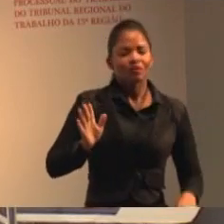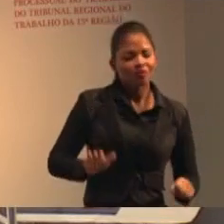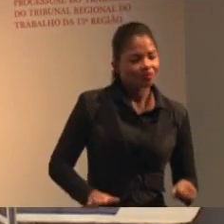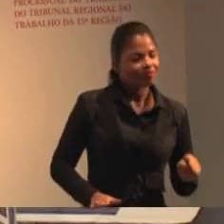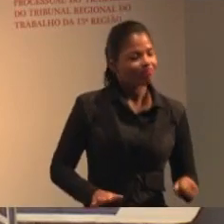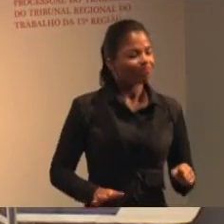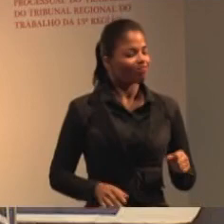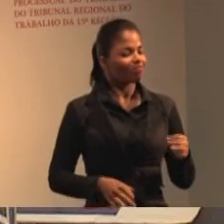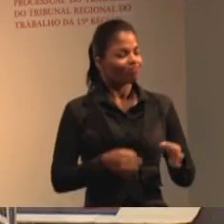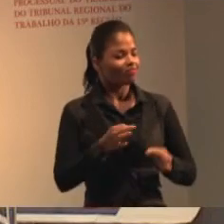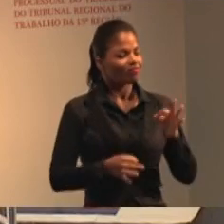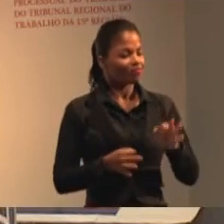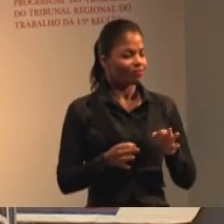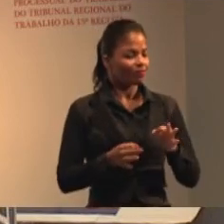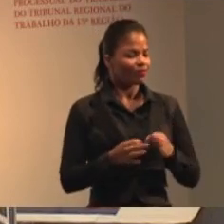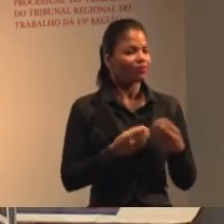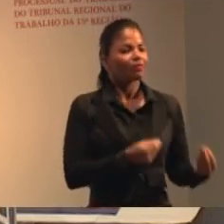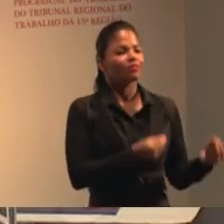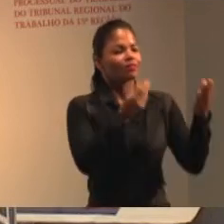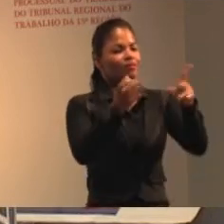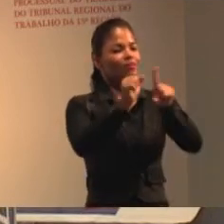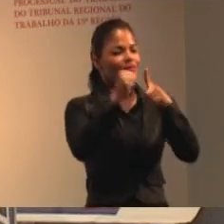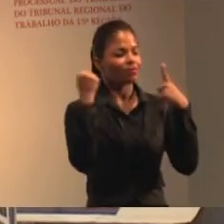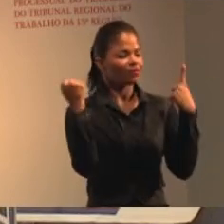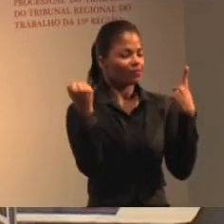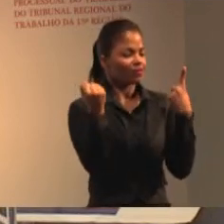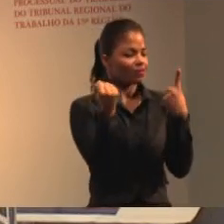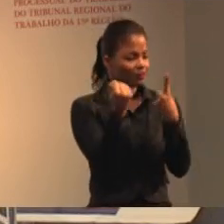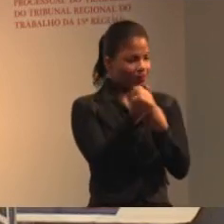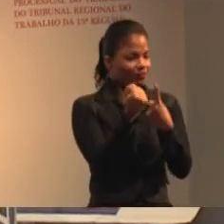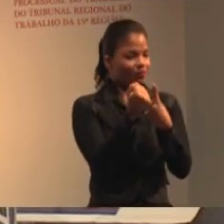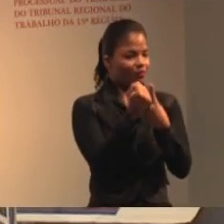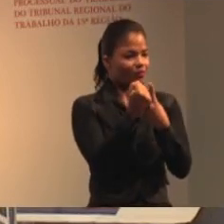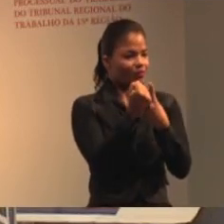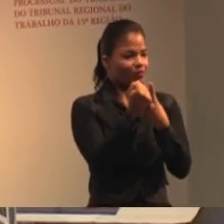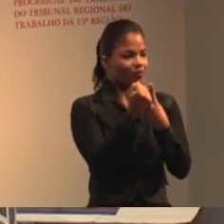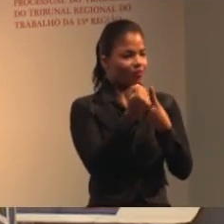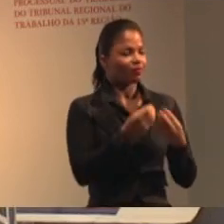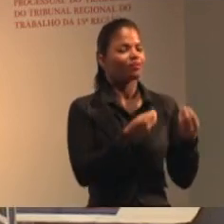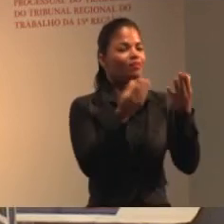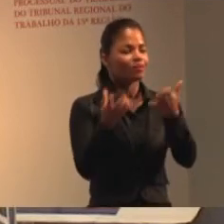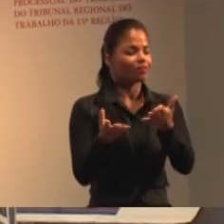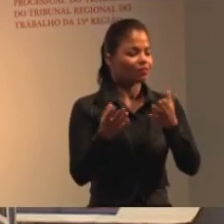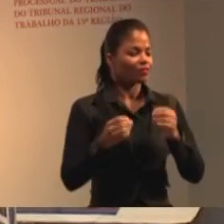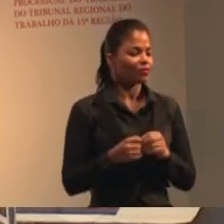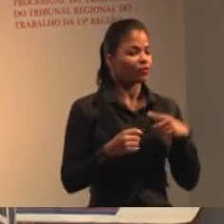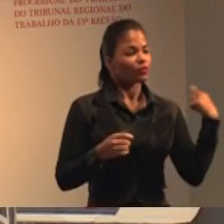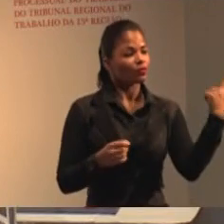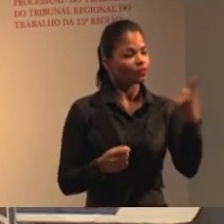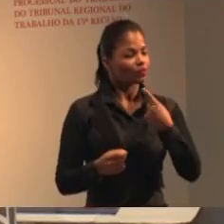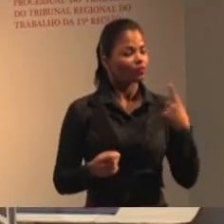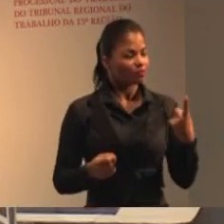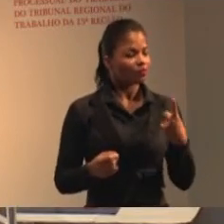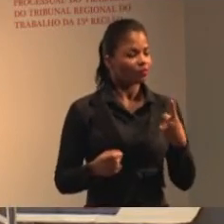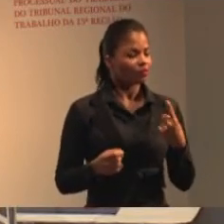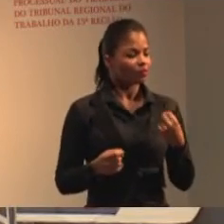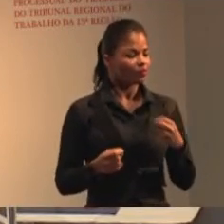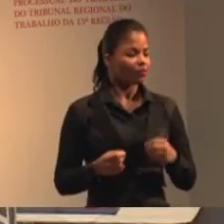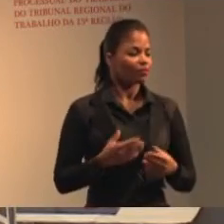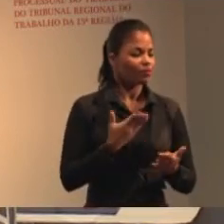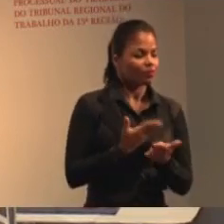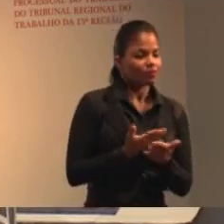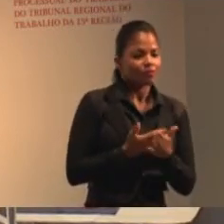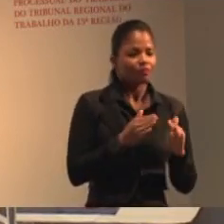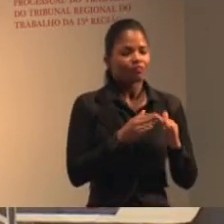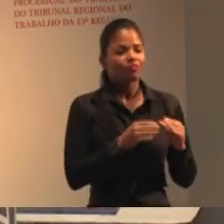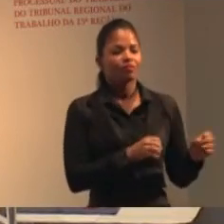emblemáticas e que devolve para a sociedade resultados expressivos. Somos também uma escola de